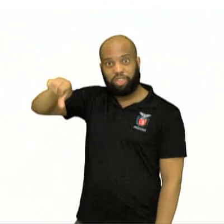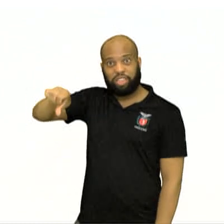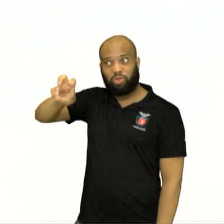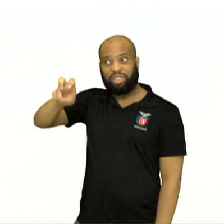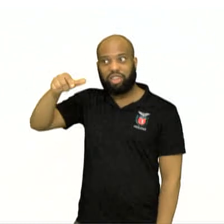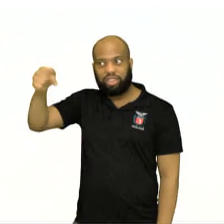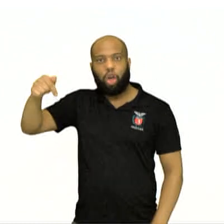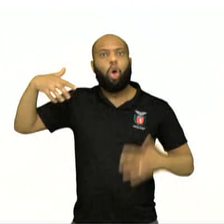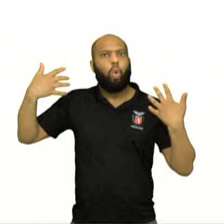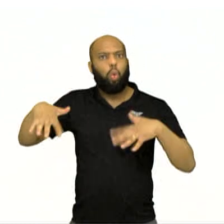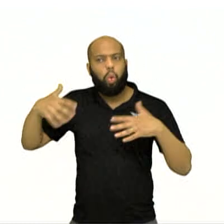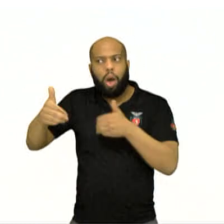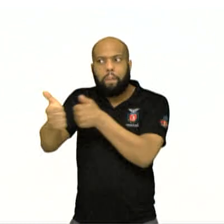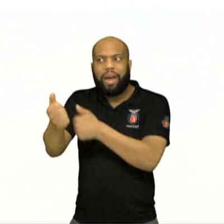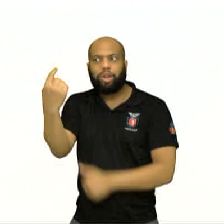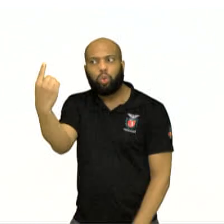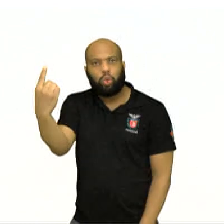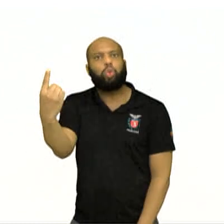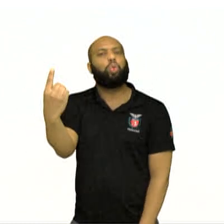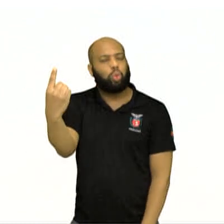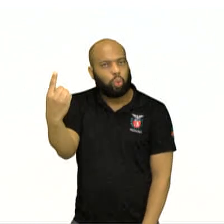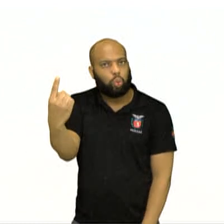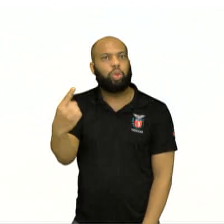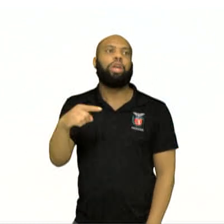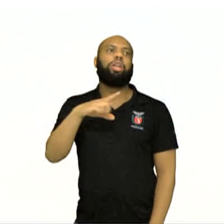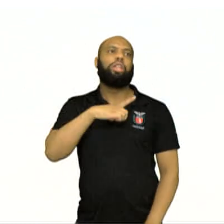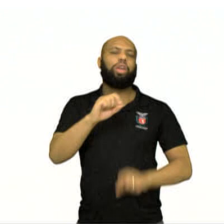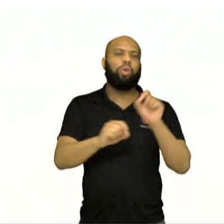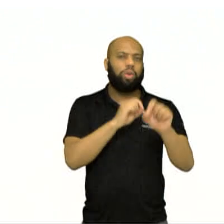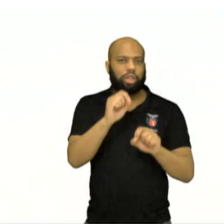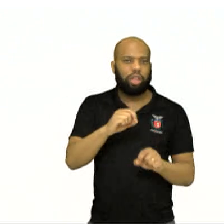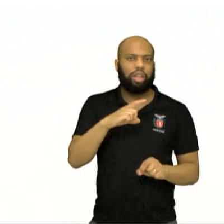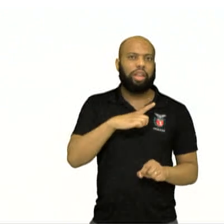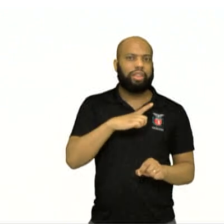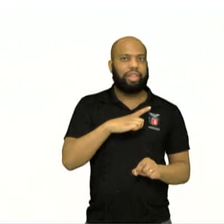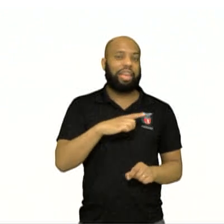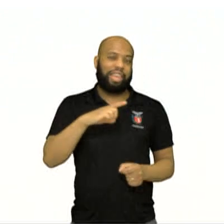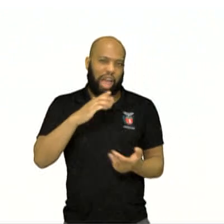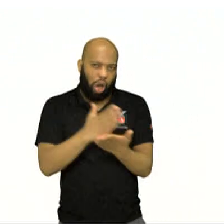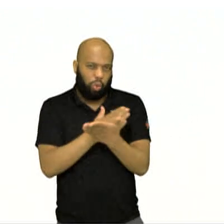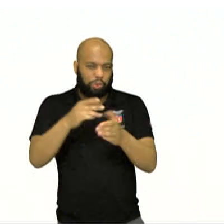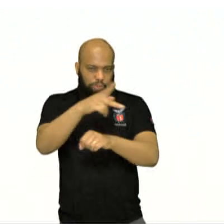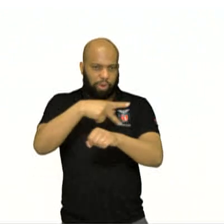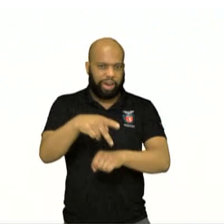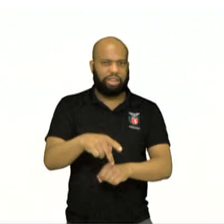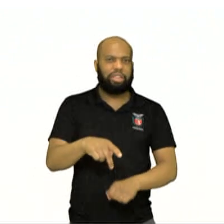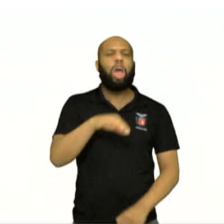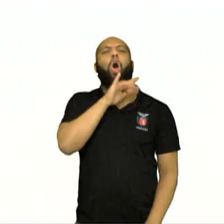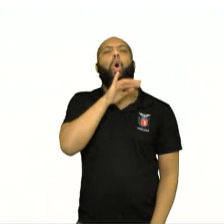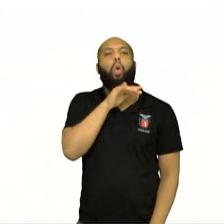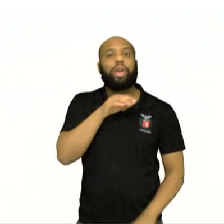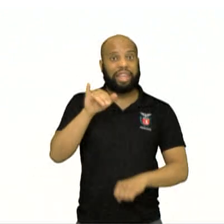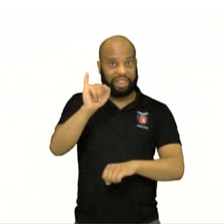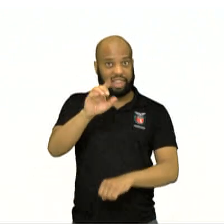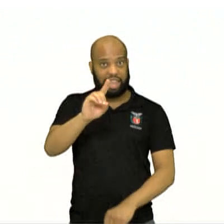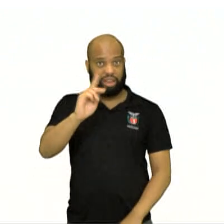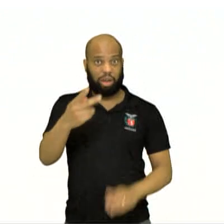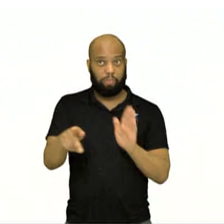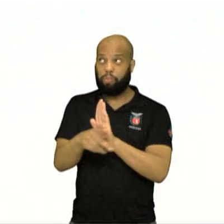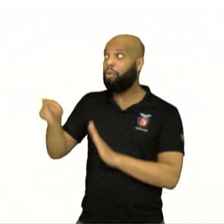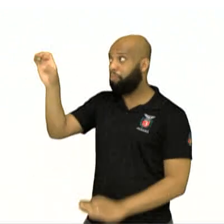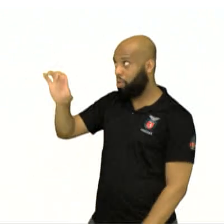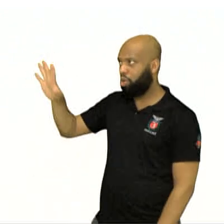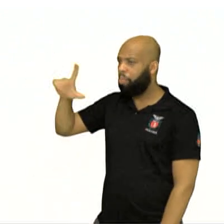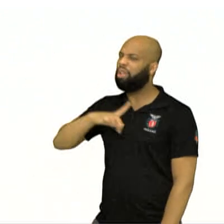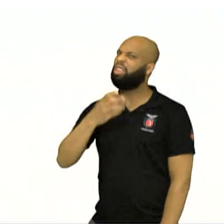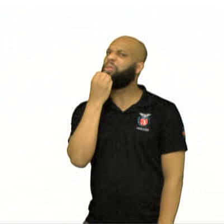0,957, muito alto, e os países, mesmo aqueles que têm o pior IDH do continente, têm